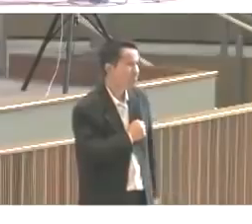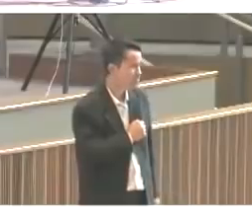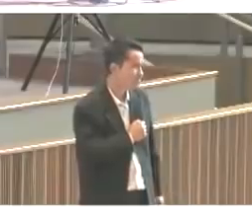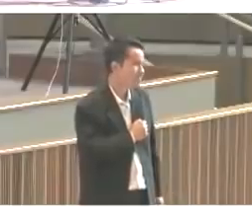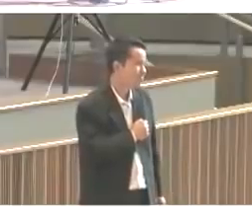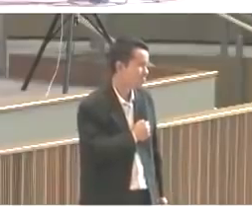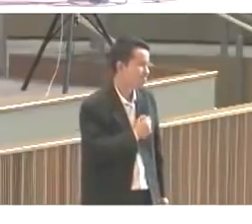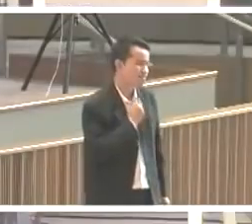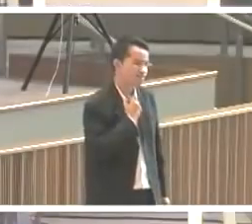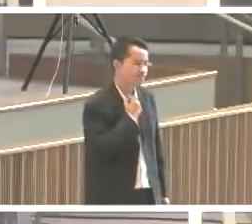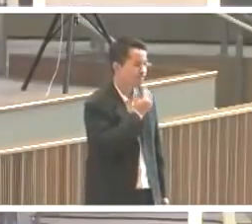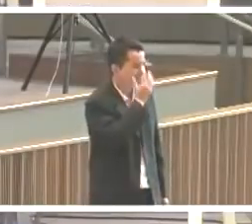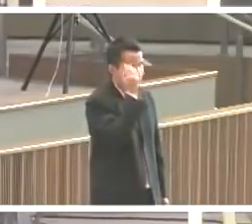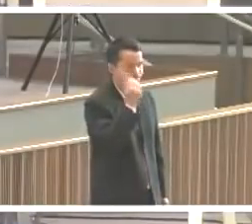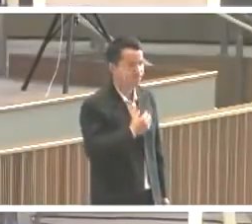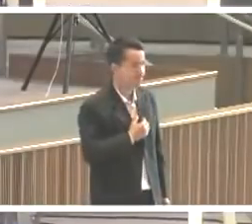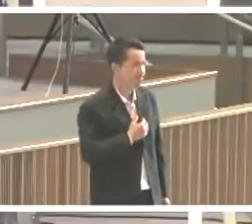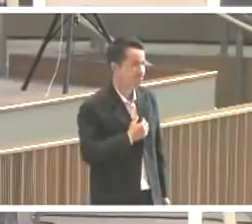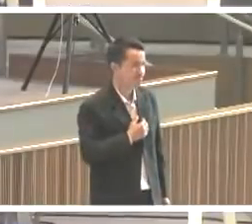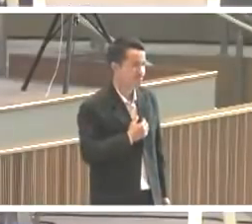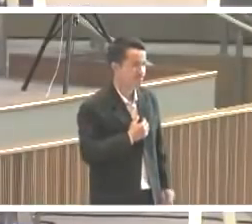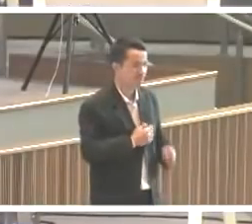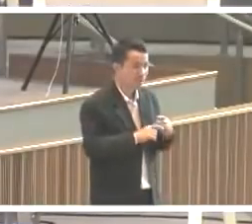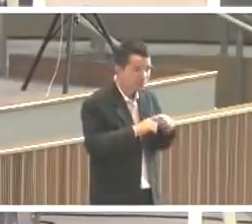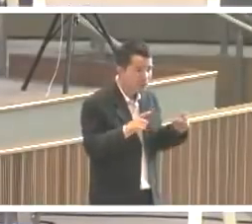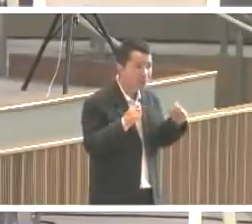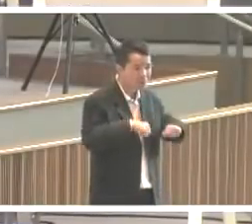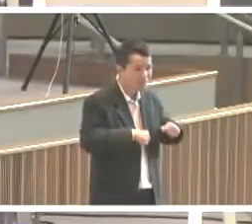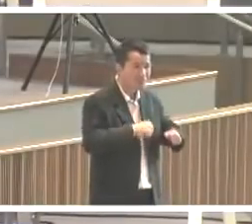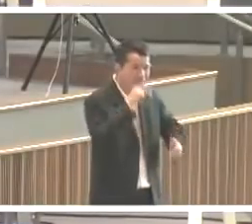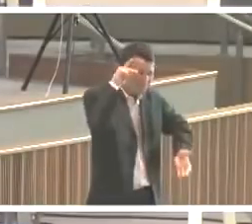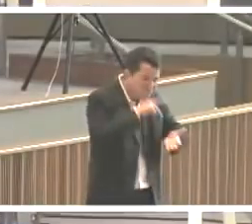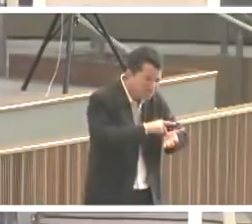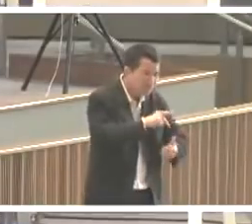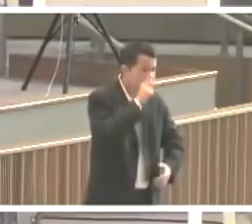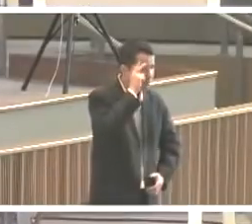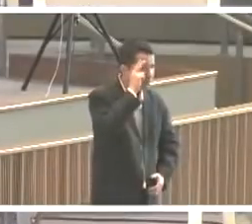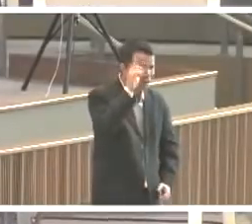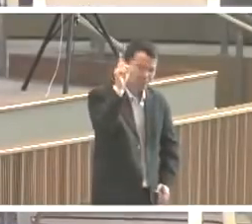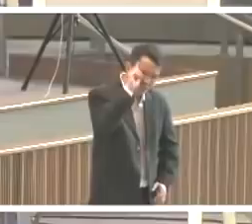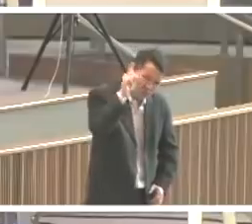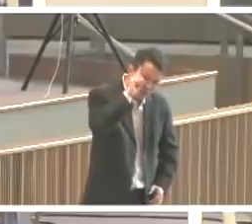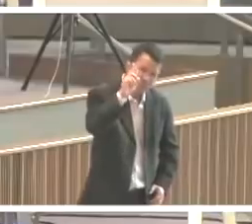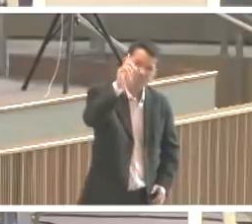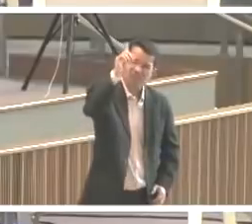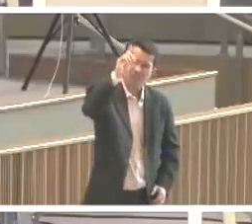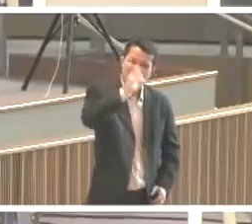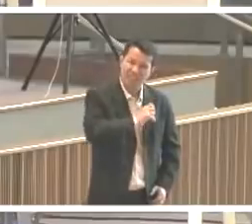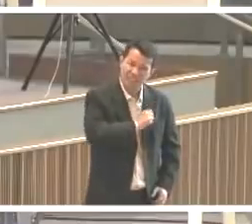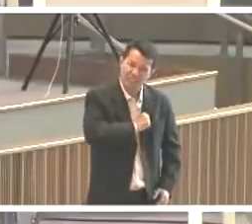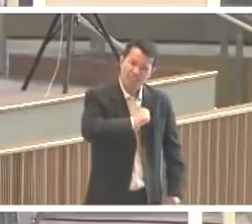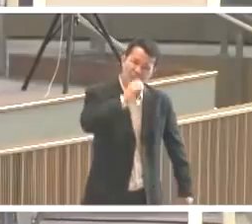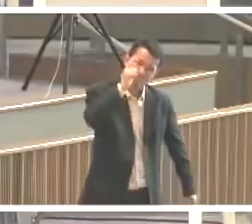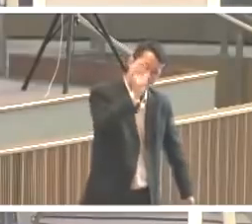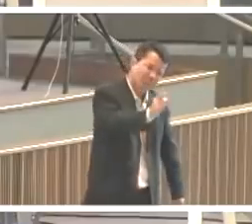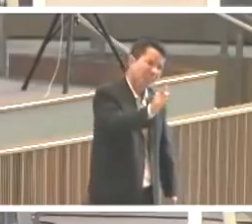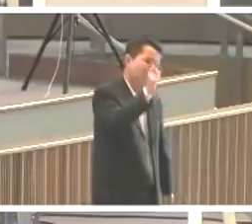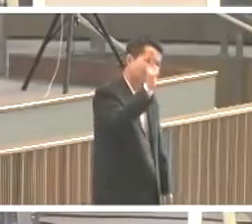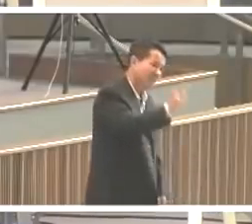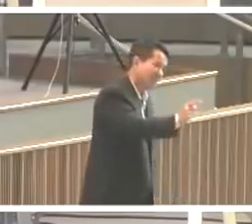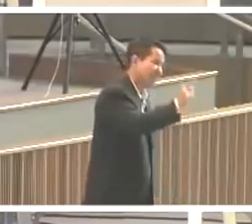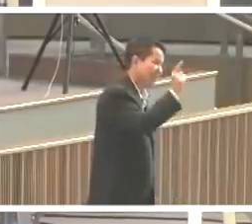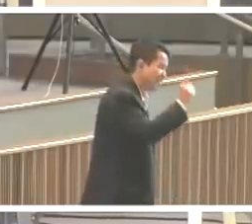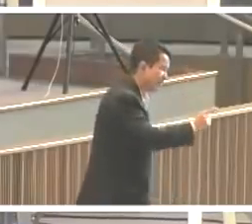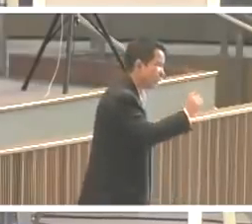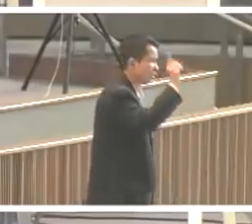nosso calendário. E o que a gente precisa é discernir o que Deus está falando. E há uma coisa